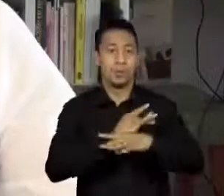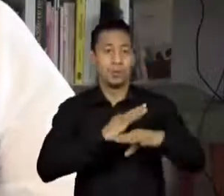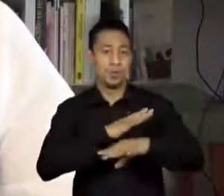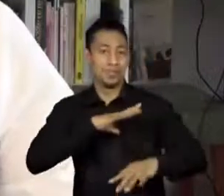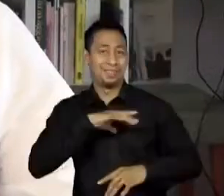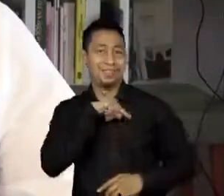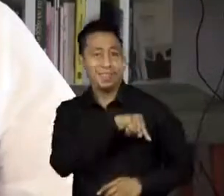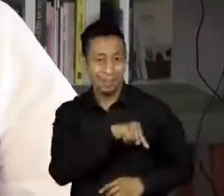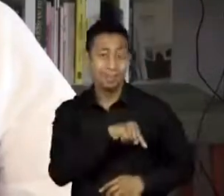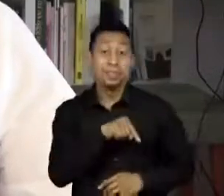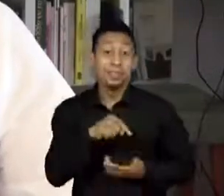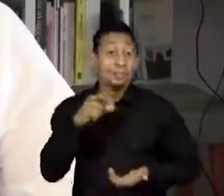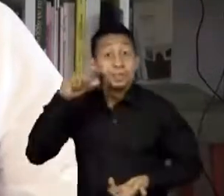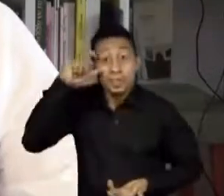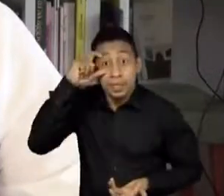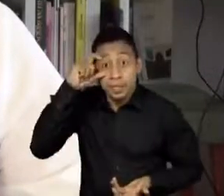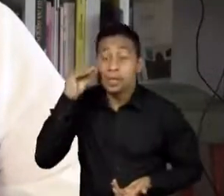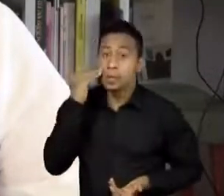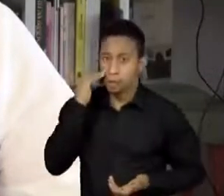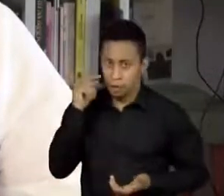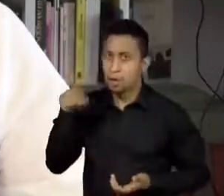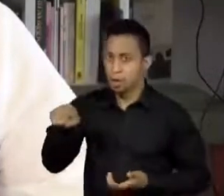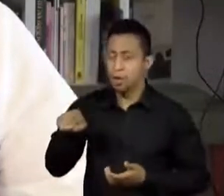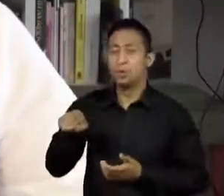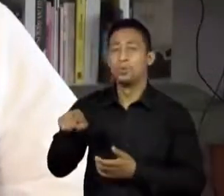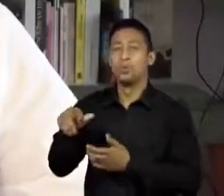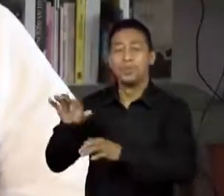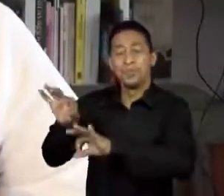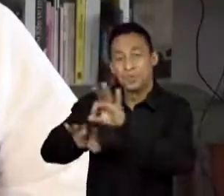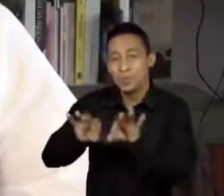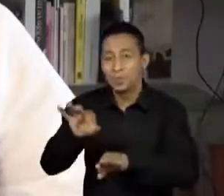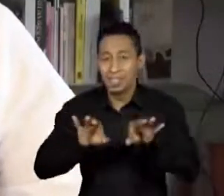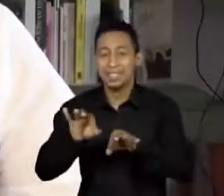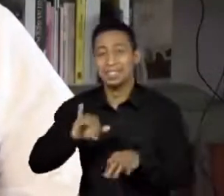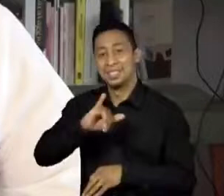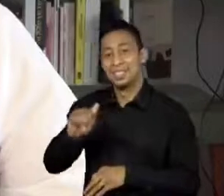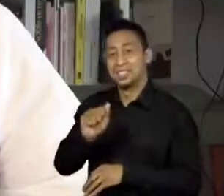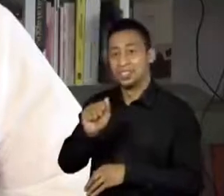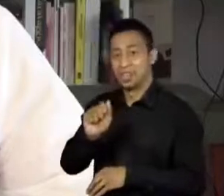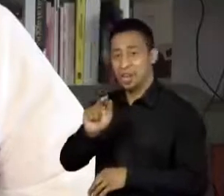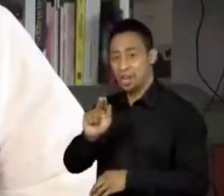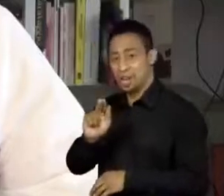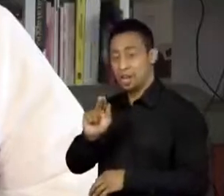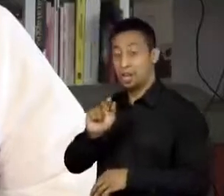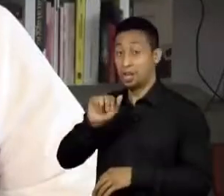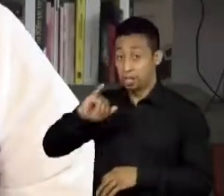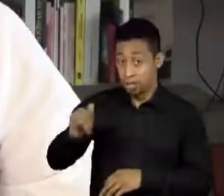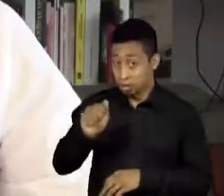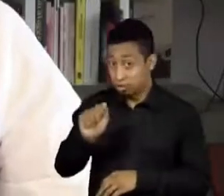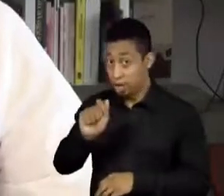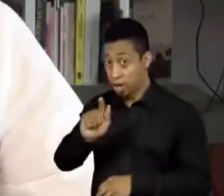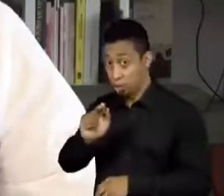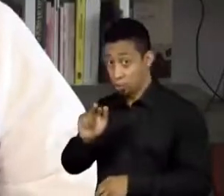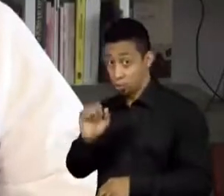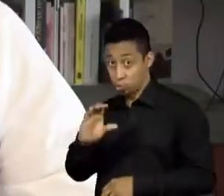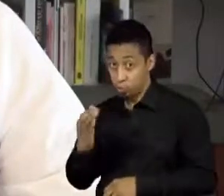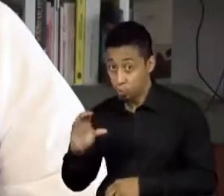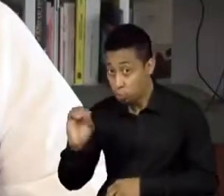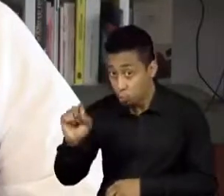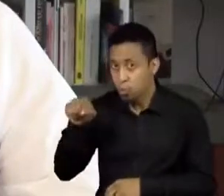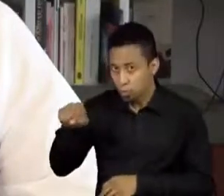Guimarães fez com os jagunços né que ele chama de alguns sinais que são bem mais cangaceiro do que jagunço Na verdade